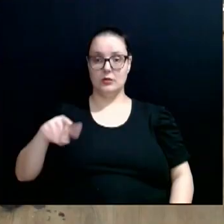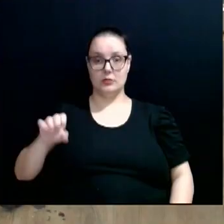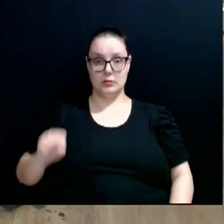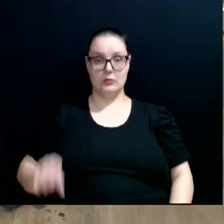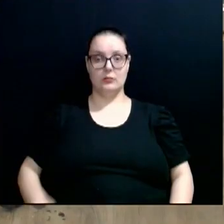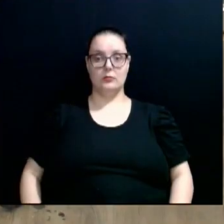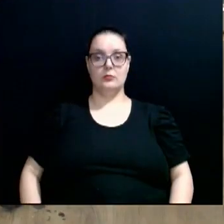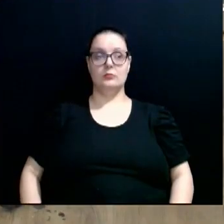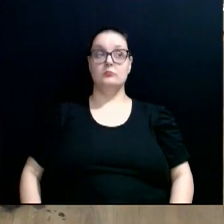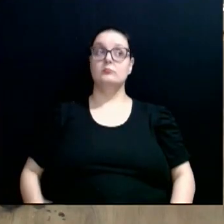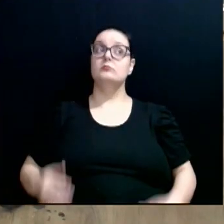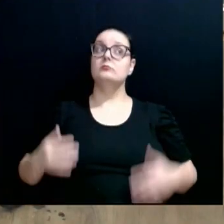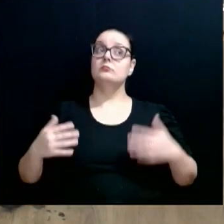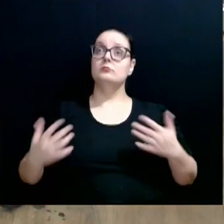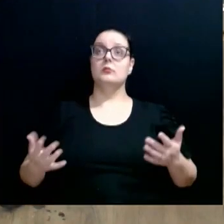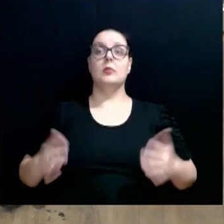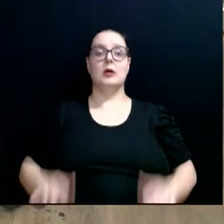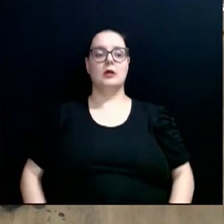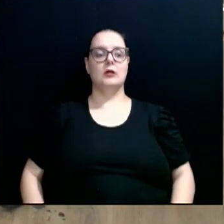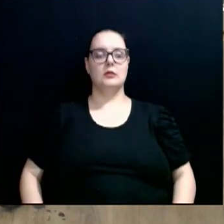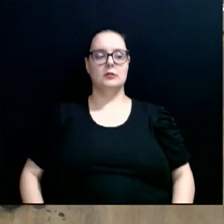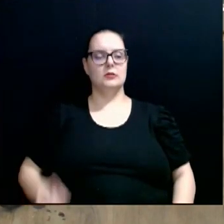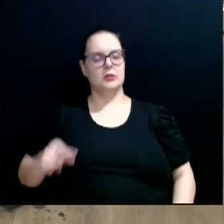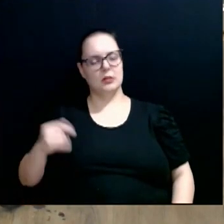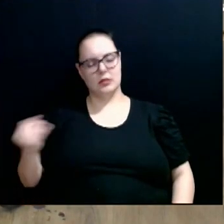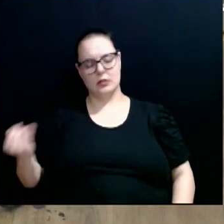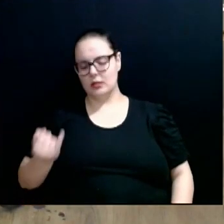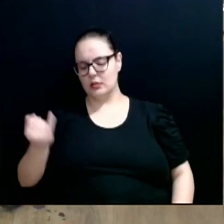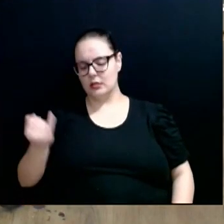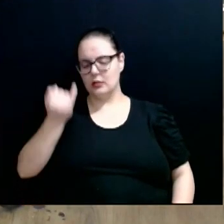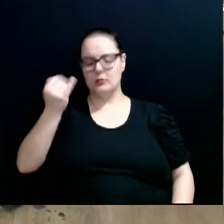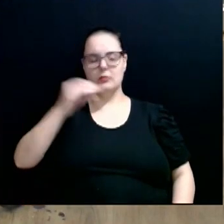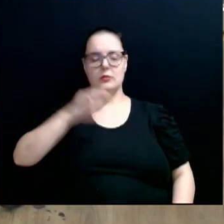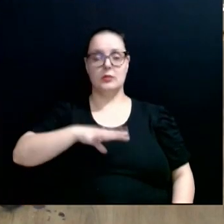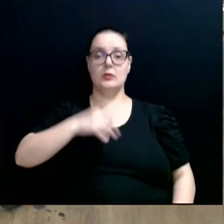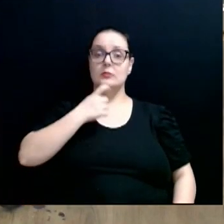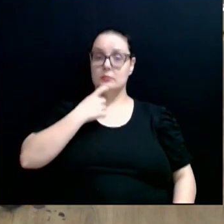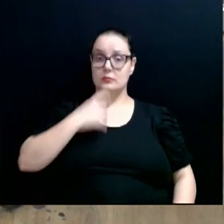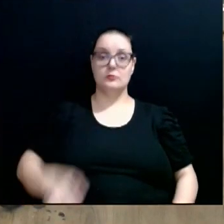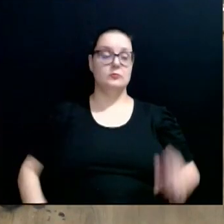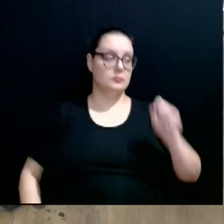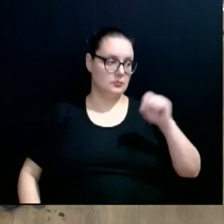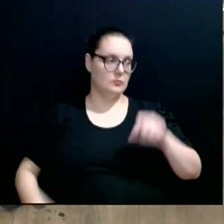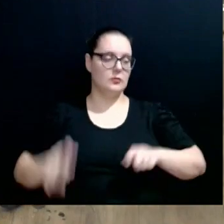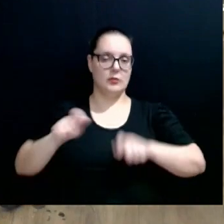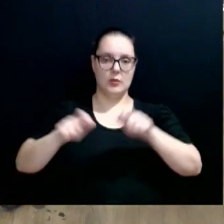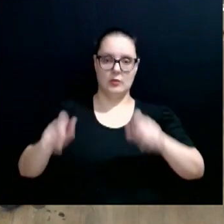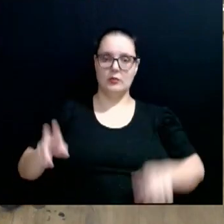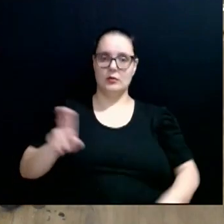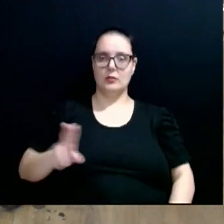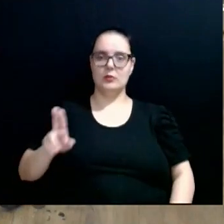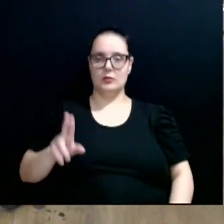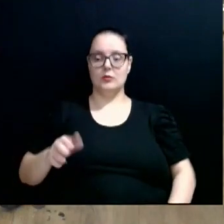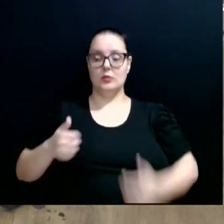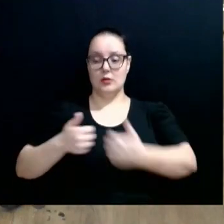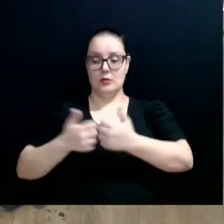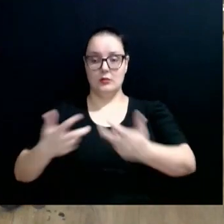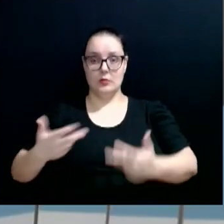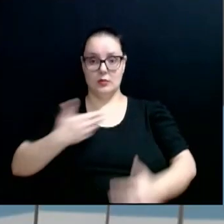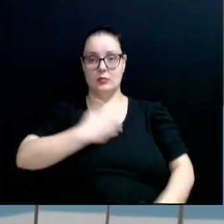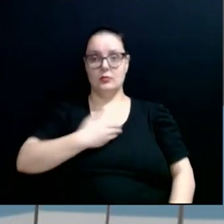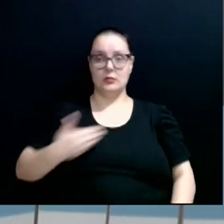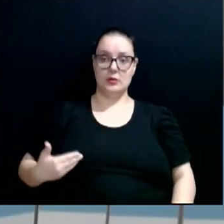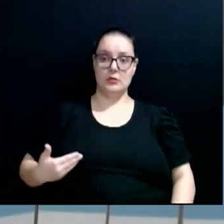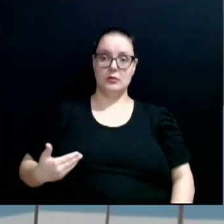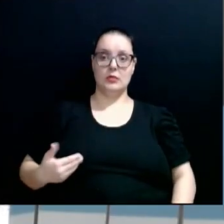ele é extremamente importante para a cidade de Campinas, né? Para as pessoas que utilizam o transporte público, e a ideia é trazer o passageiro de volta, né? Tem se falado